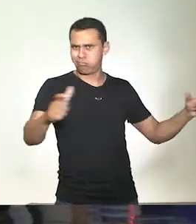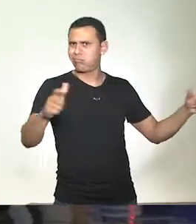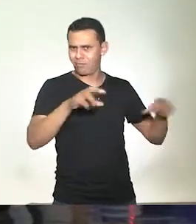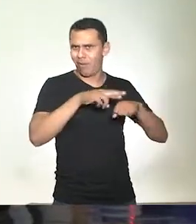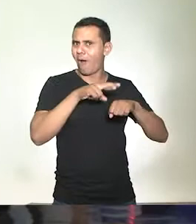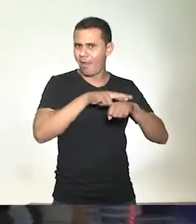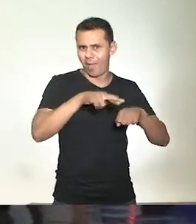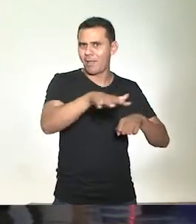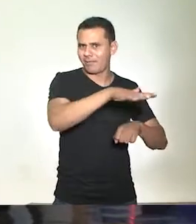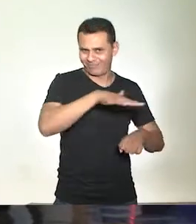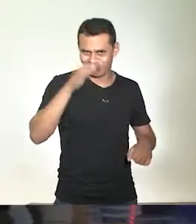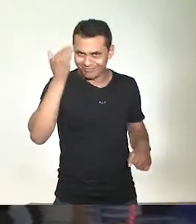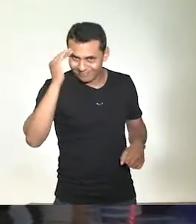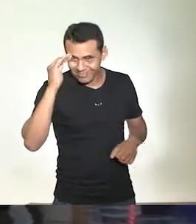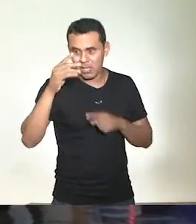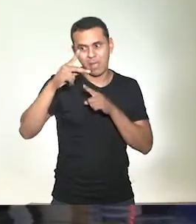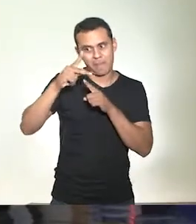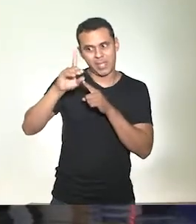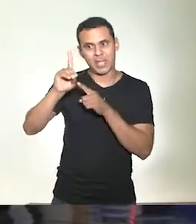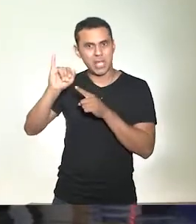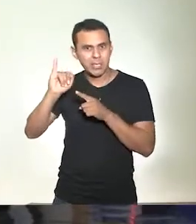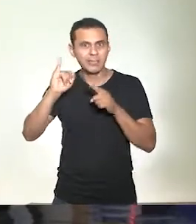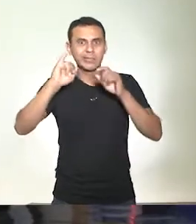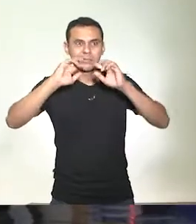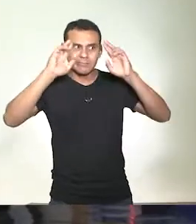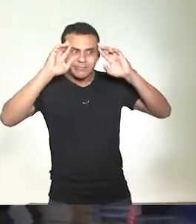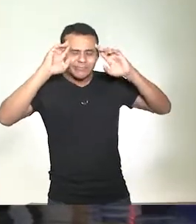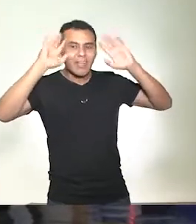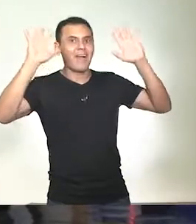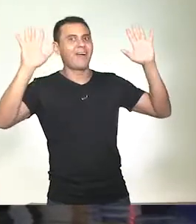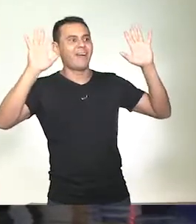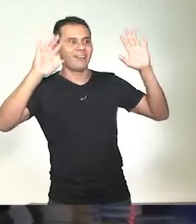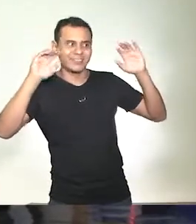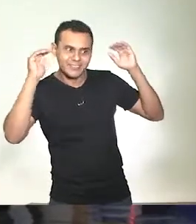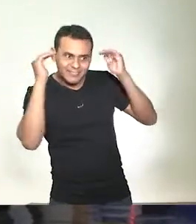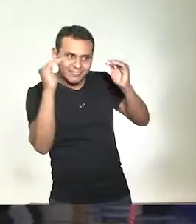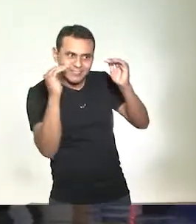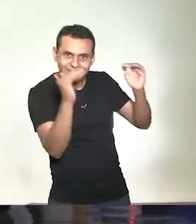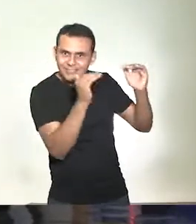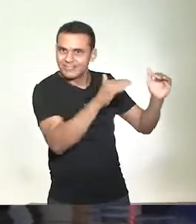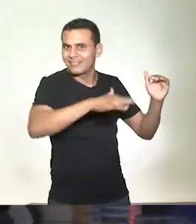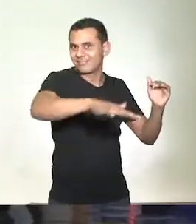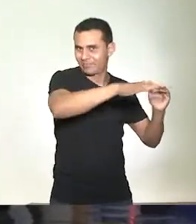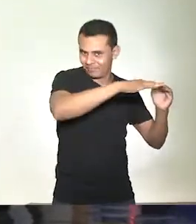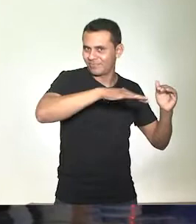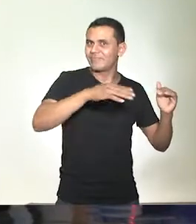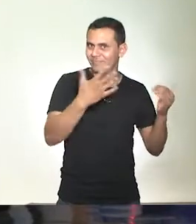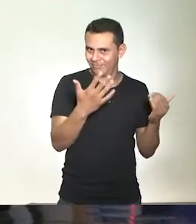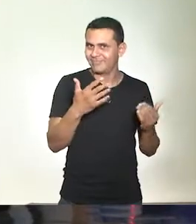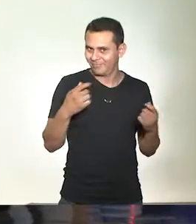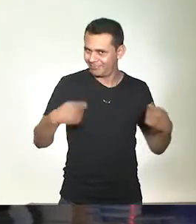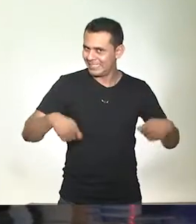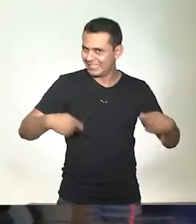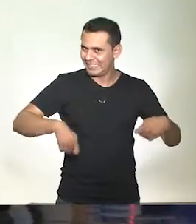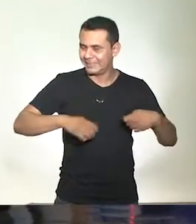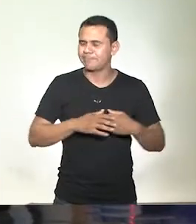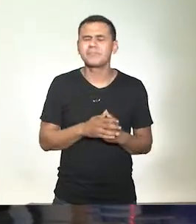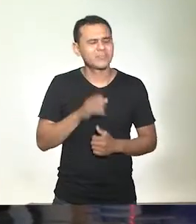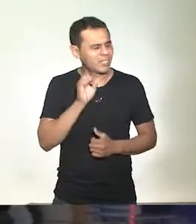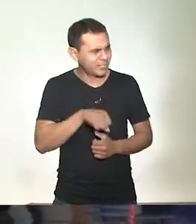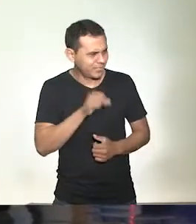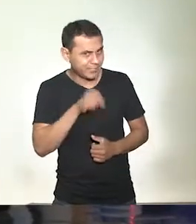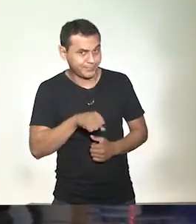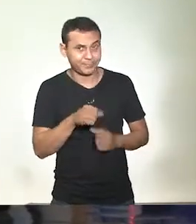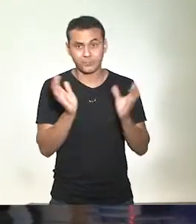grande né então o pé daí ele também leva em consideração essas particularidades da instituição sim o